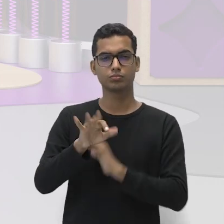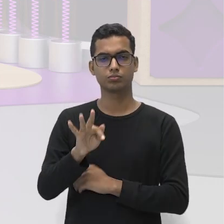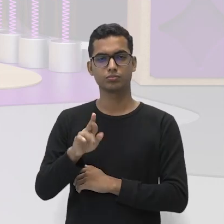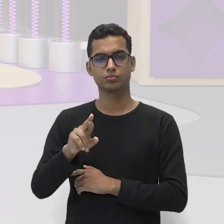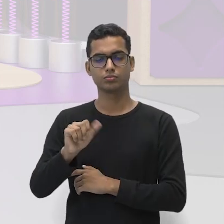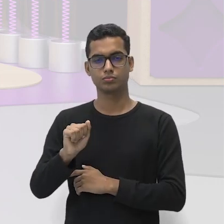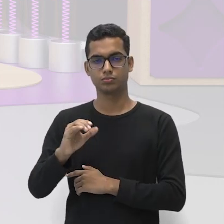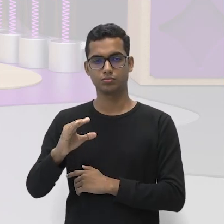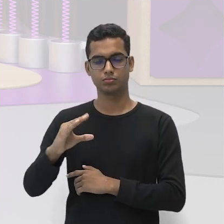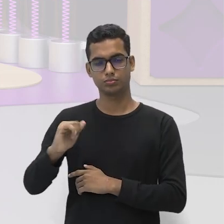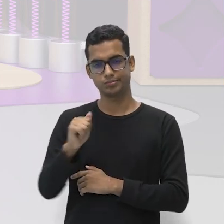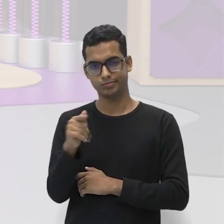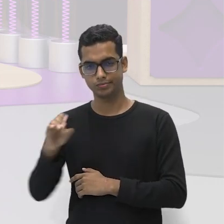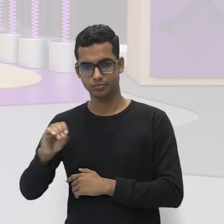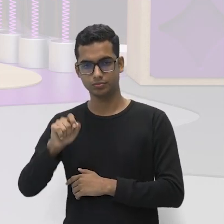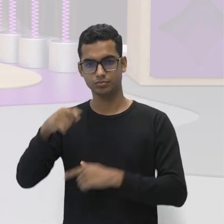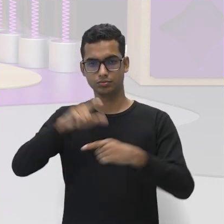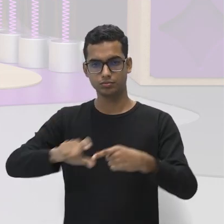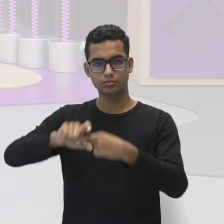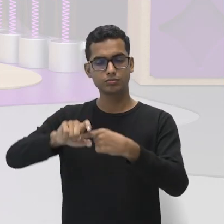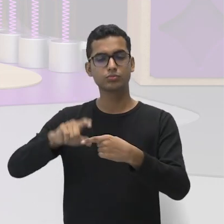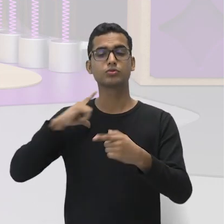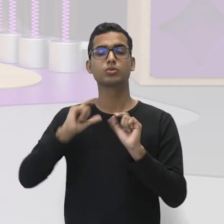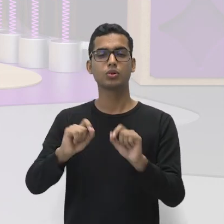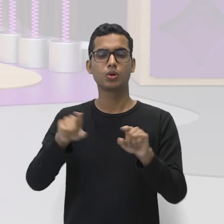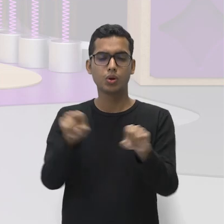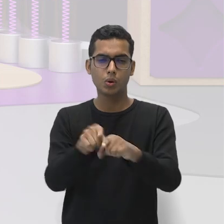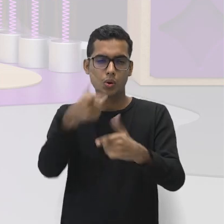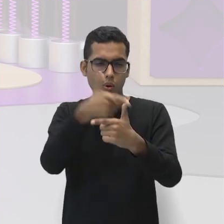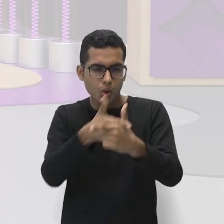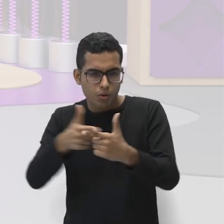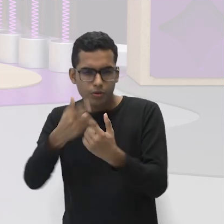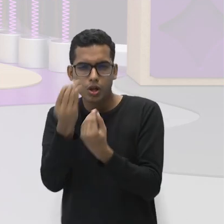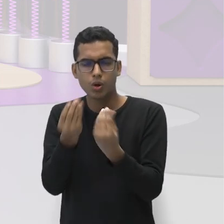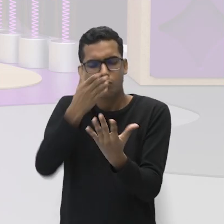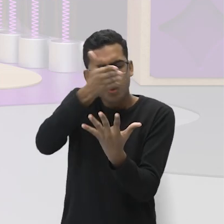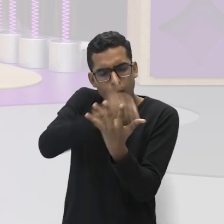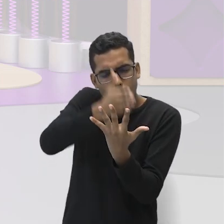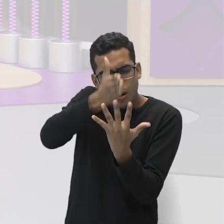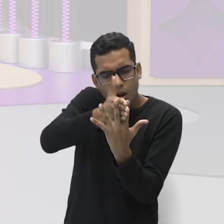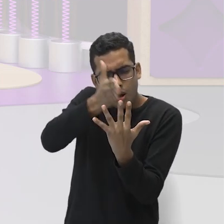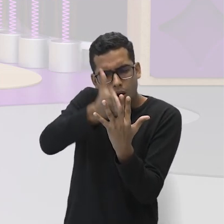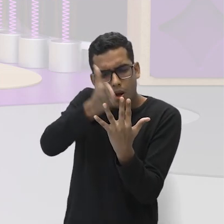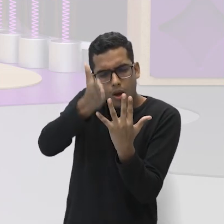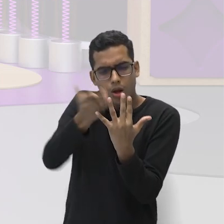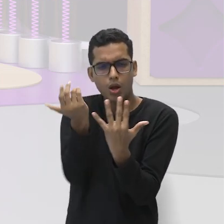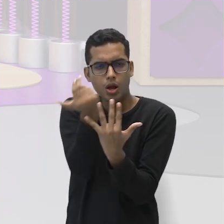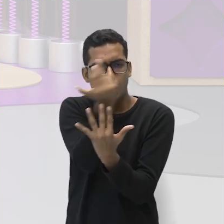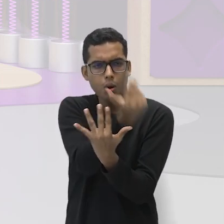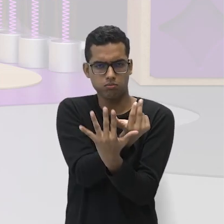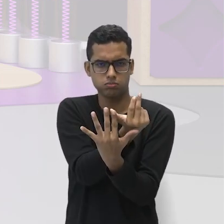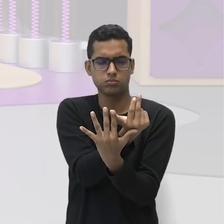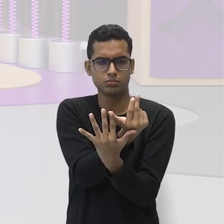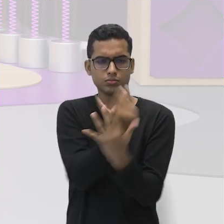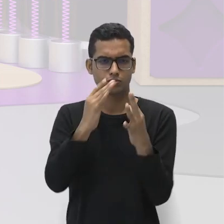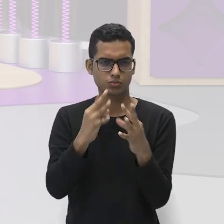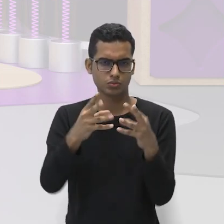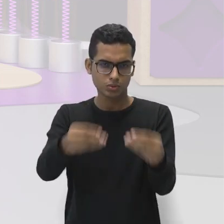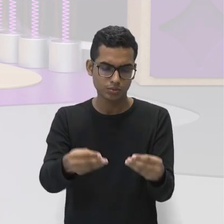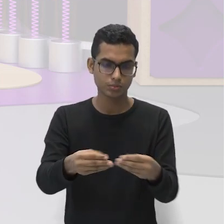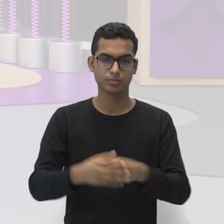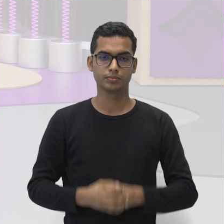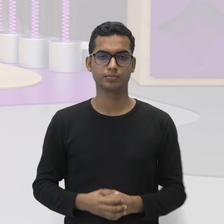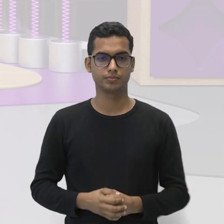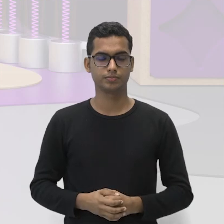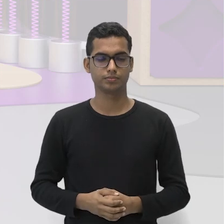uma quantidade significa reparti-la em quantidades menores, todas iguais entre si. E aí, pessoal, olha só, quando